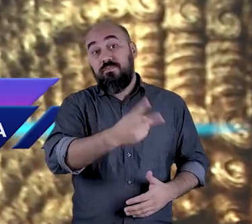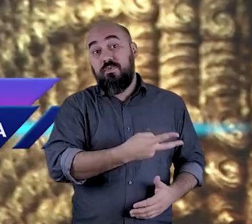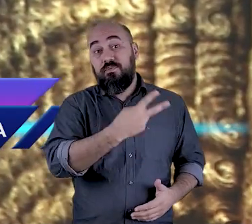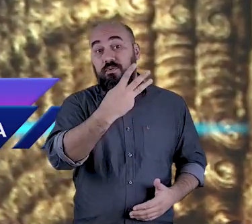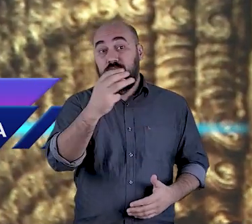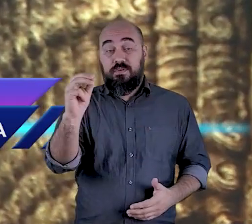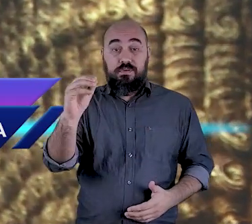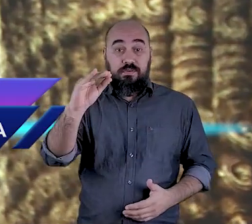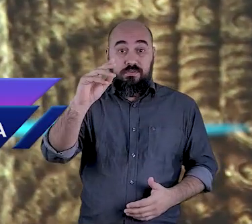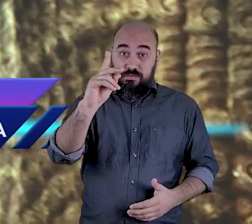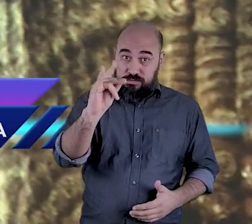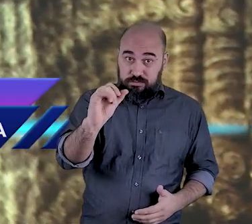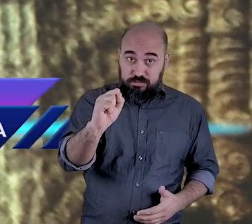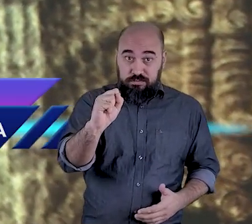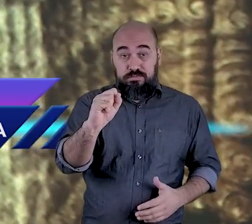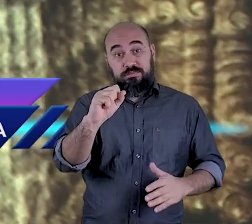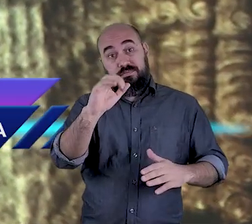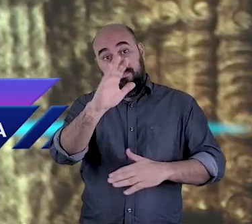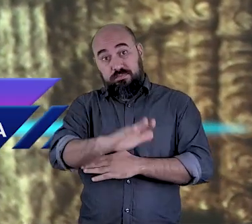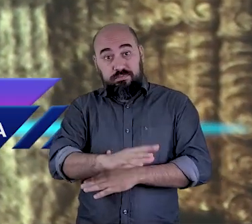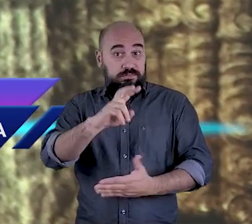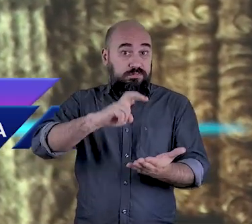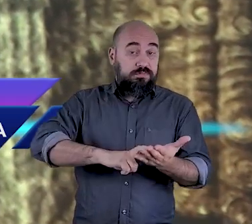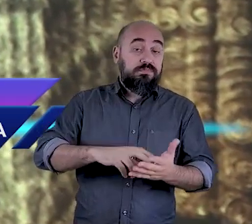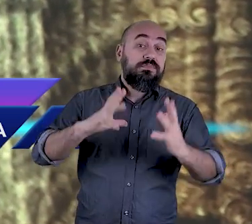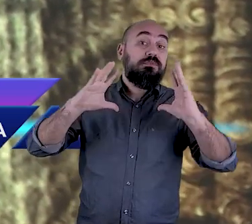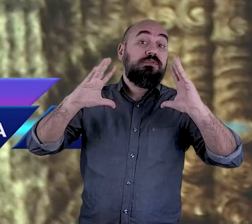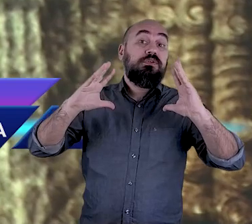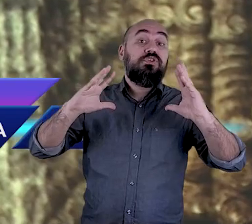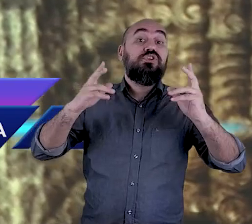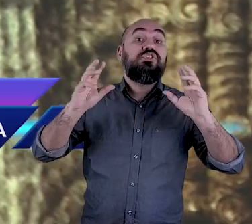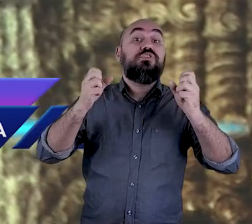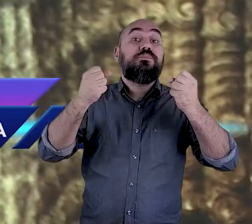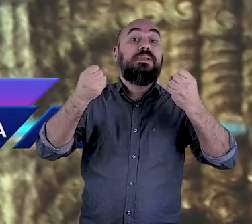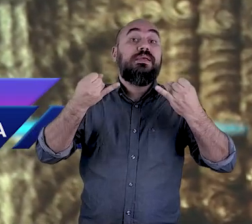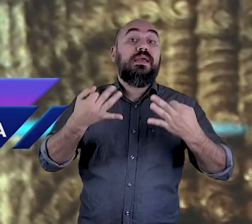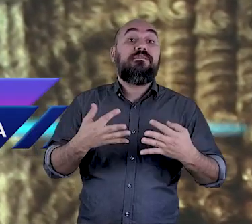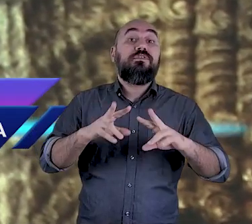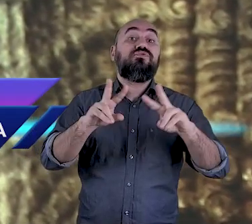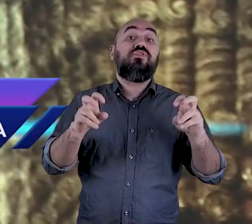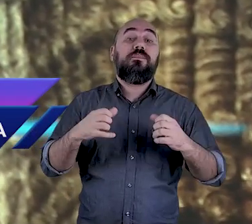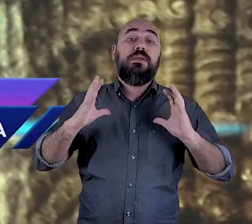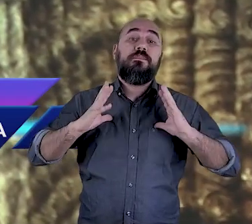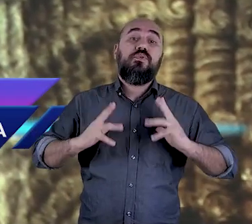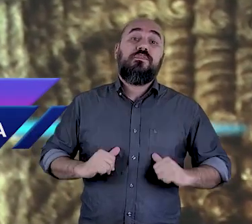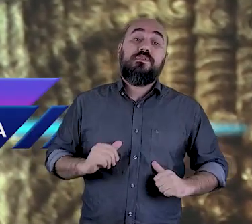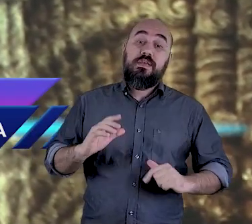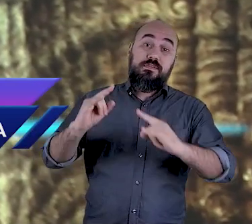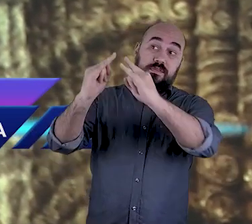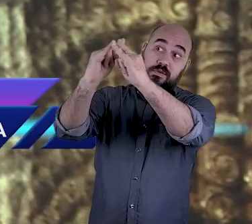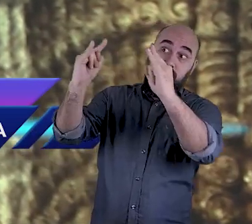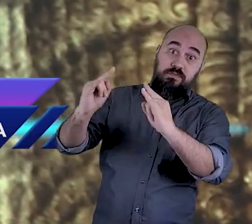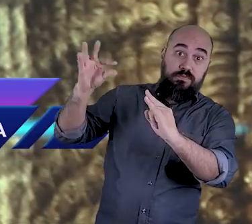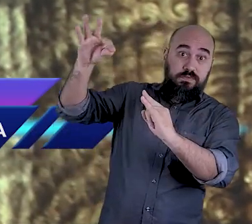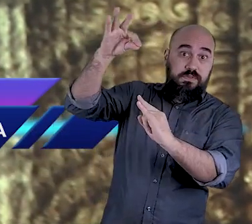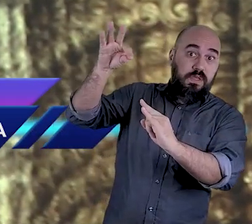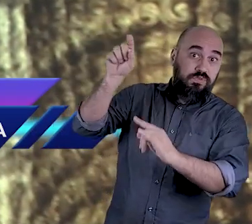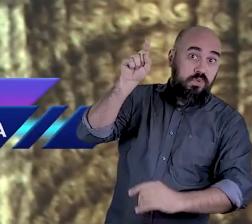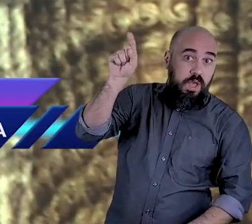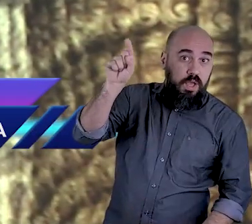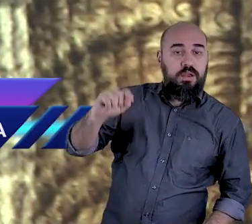ou das tardes e manhãs tratava sobre a purificação do Santuário e segundo o Anjo Gabriel